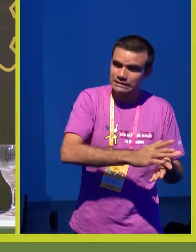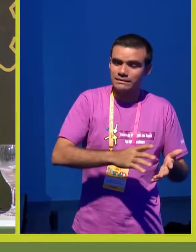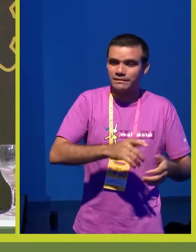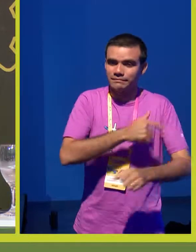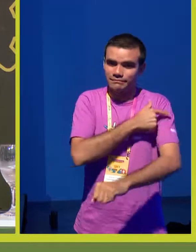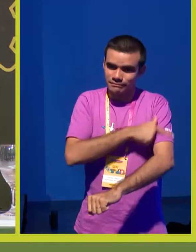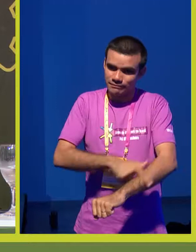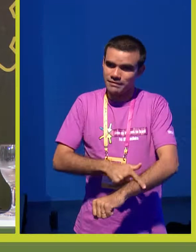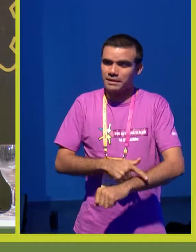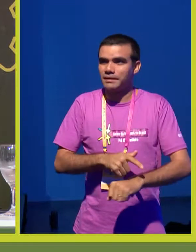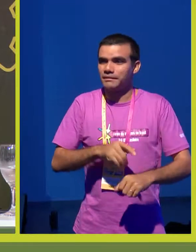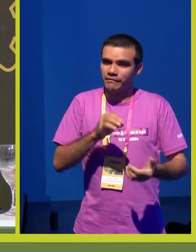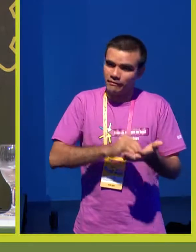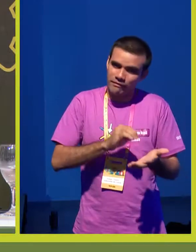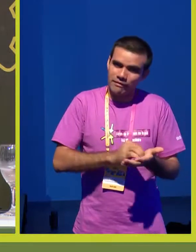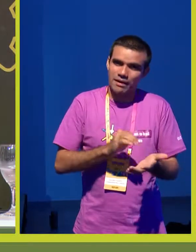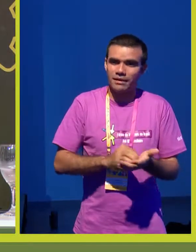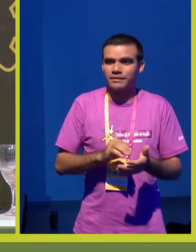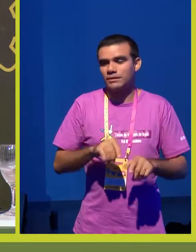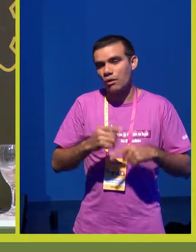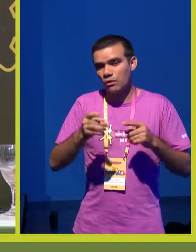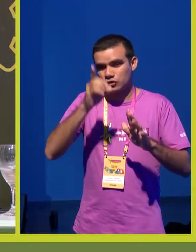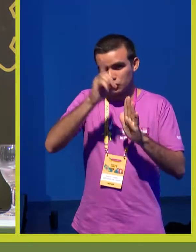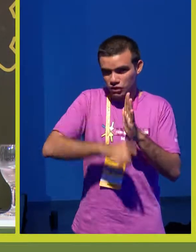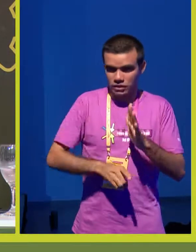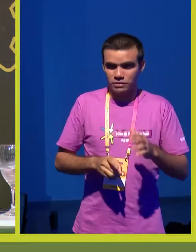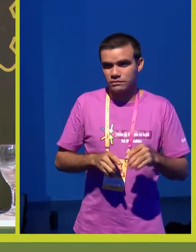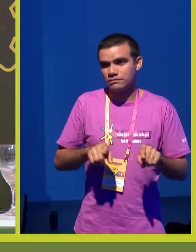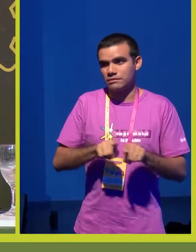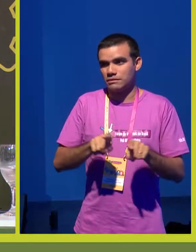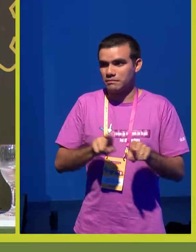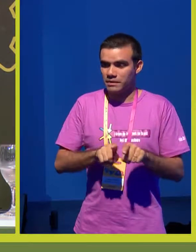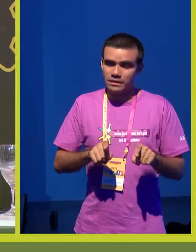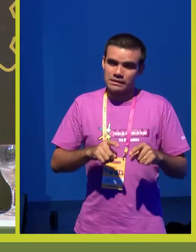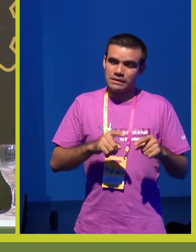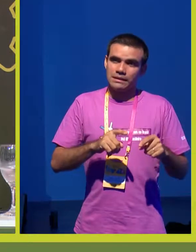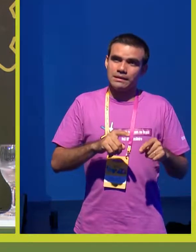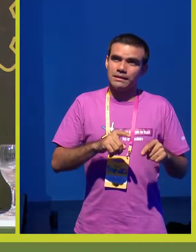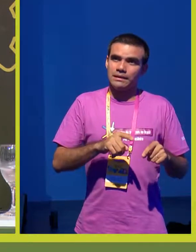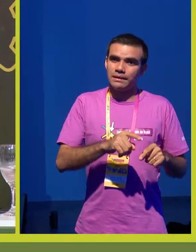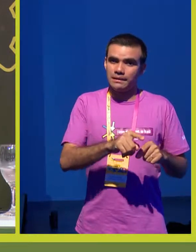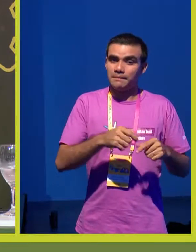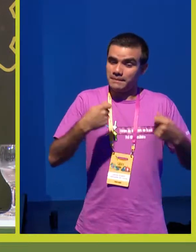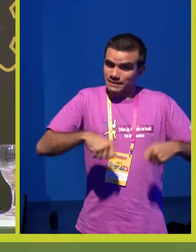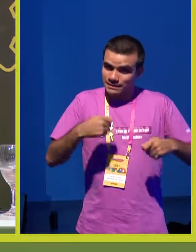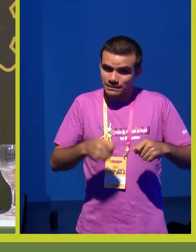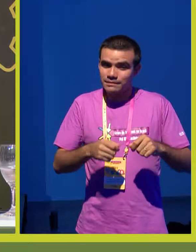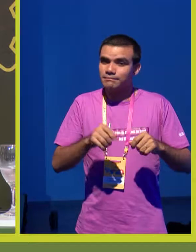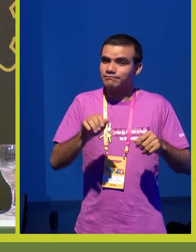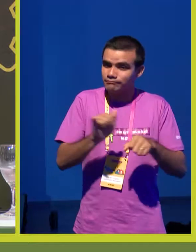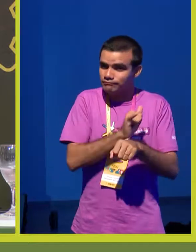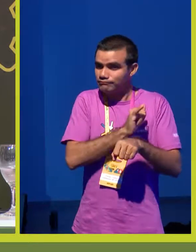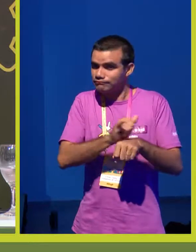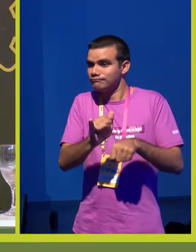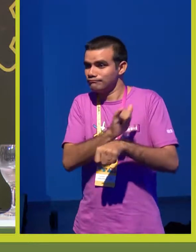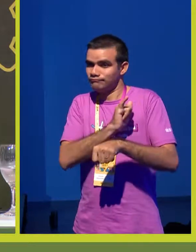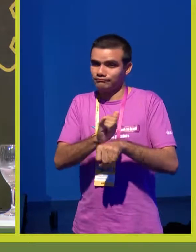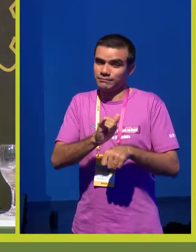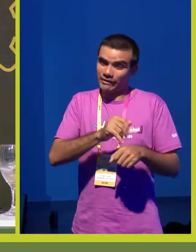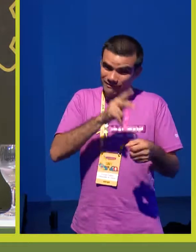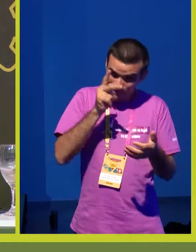de garantias. Se necessário, significa que tem que ser um meio menos gravoso para atingir o fim da investigação, fim legítimo.